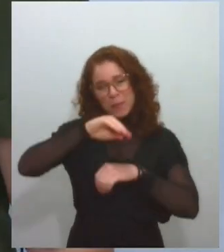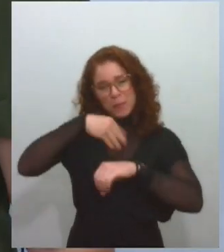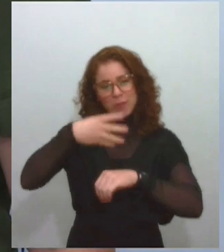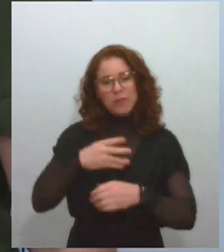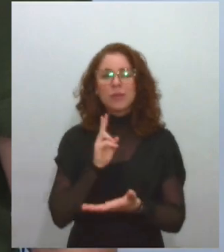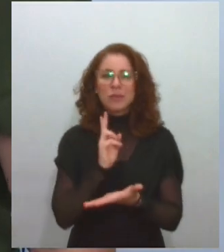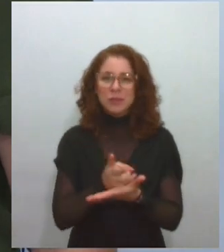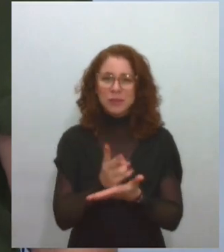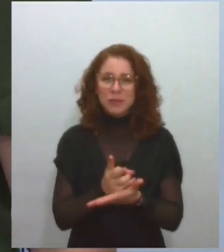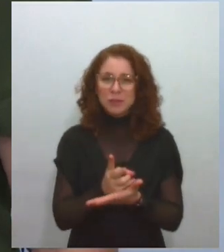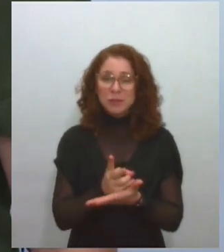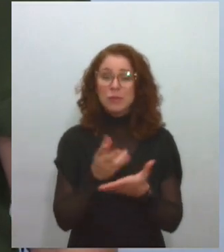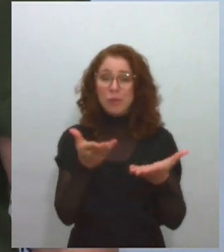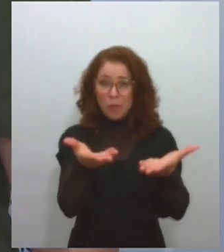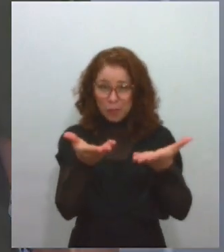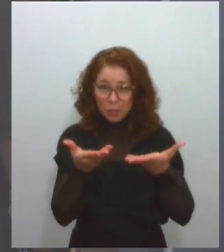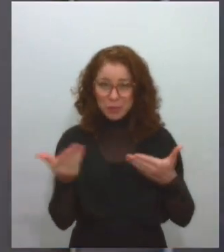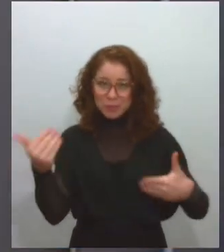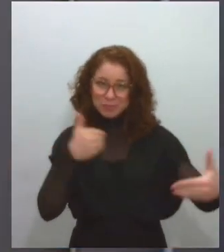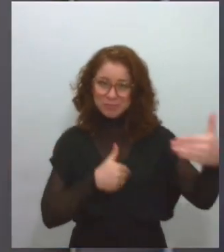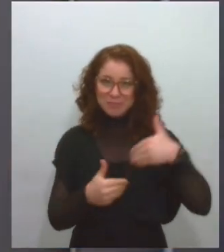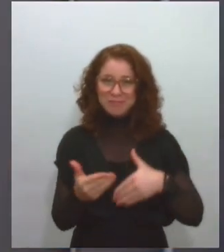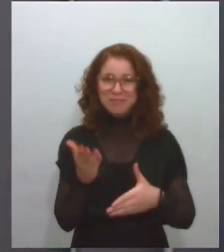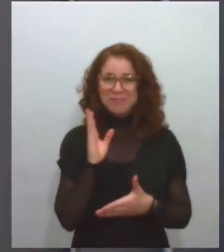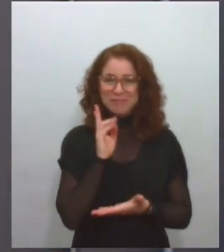gente segue no estúdio.